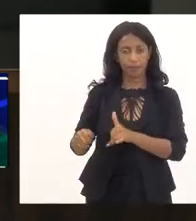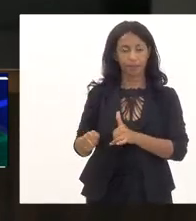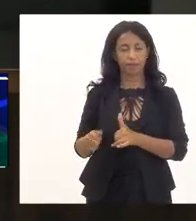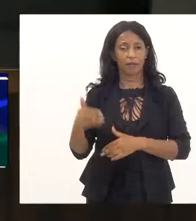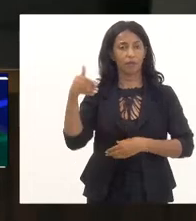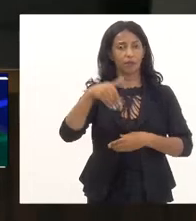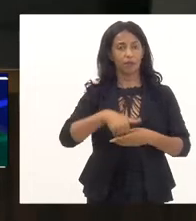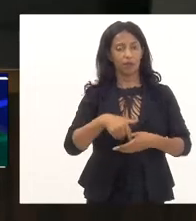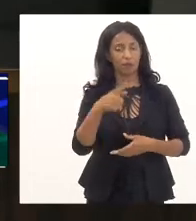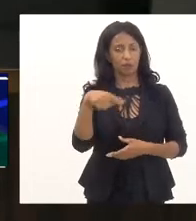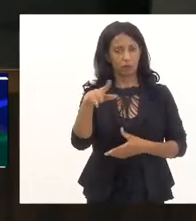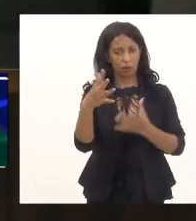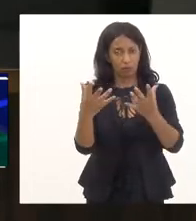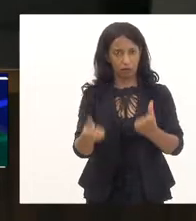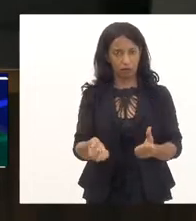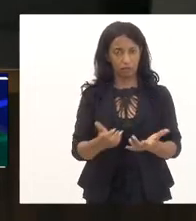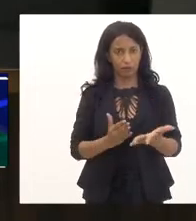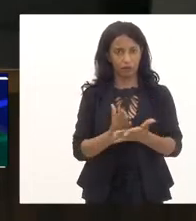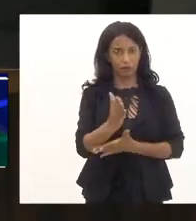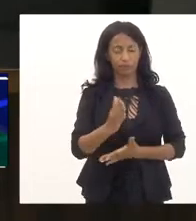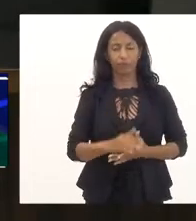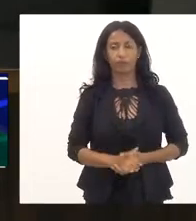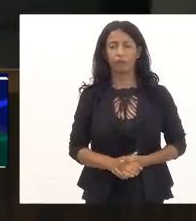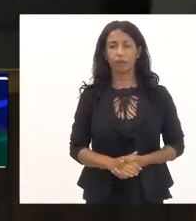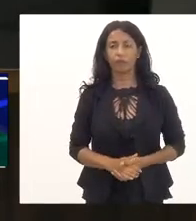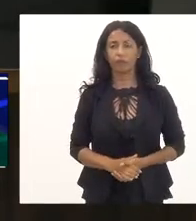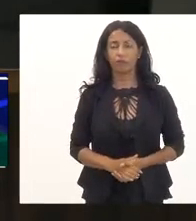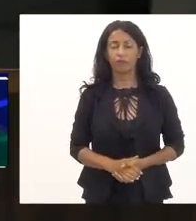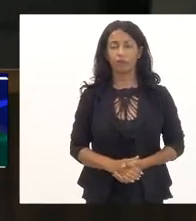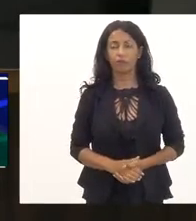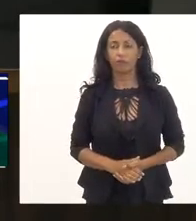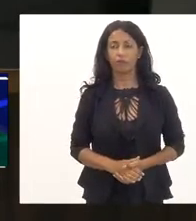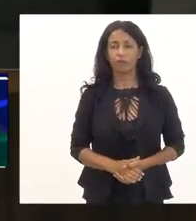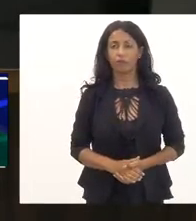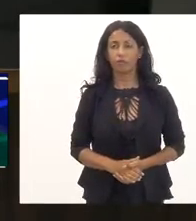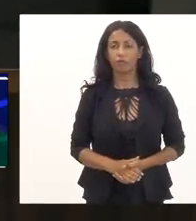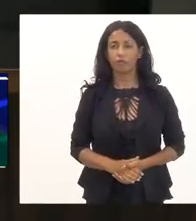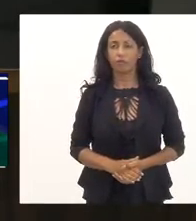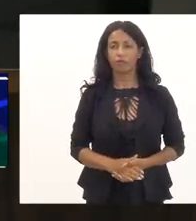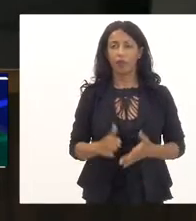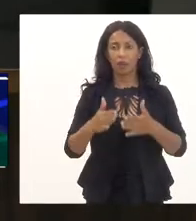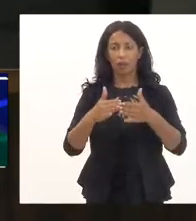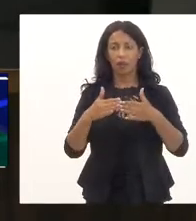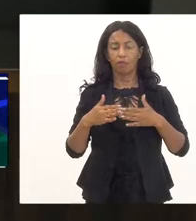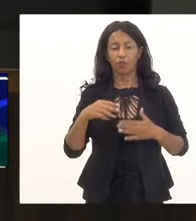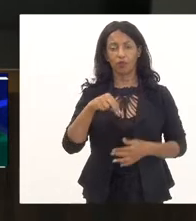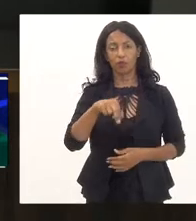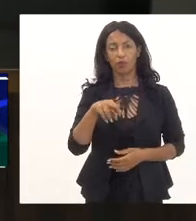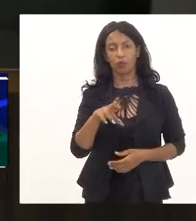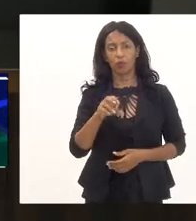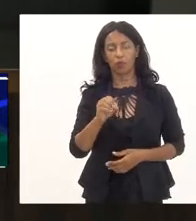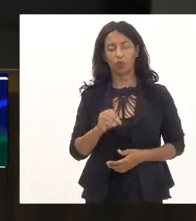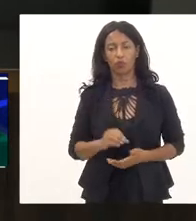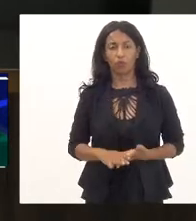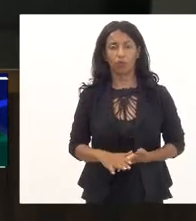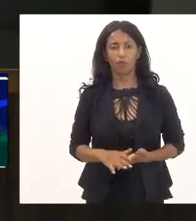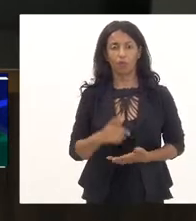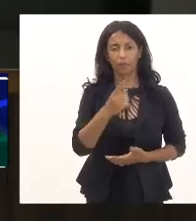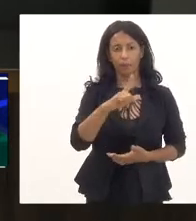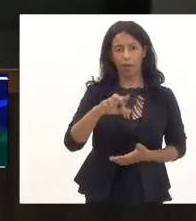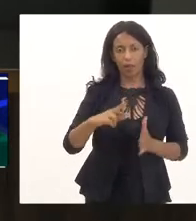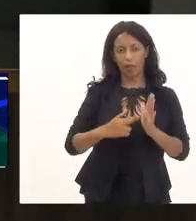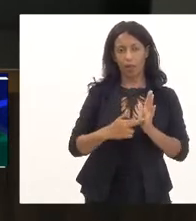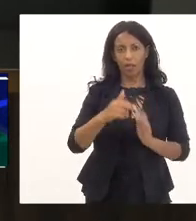em votação, os senhores que aprovam permaneçam como estão aprovados, vai a promulgação com voto pela abstenção do novo. Projeto de